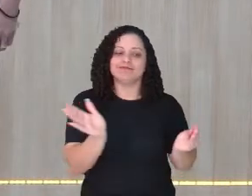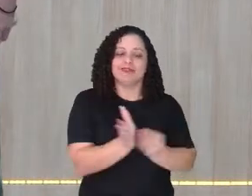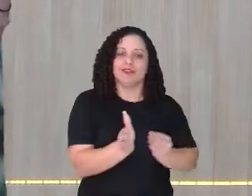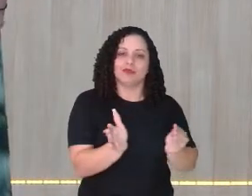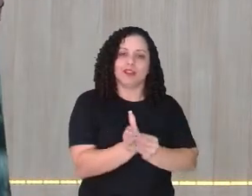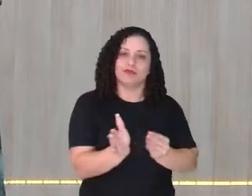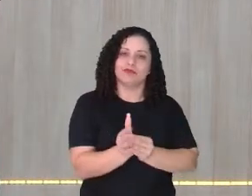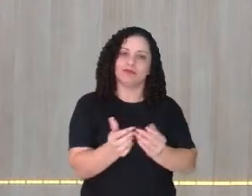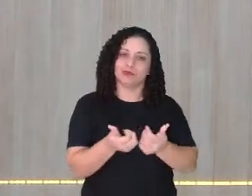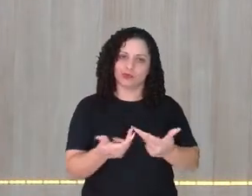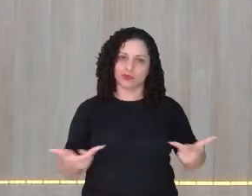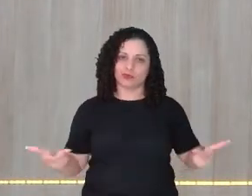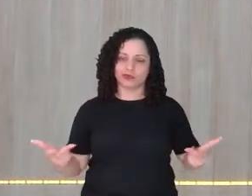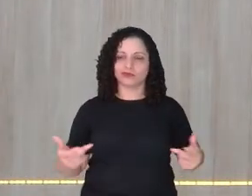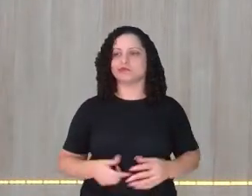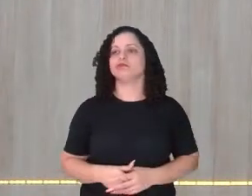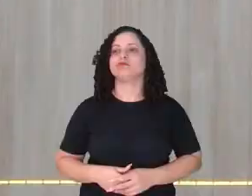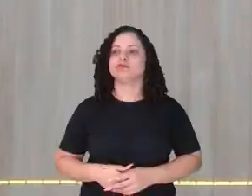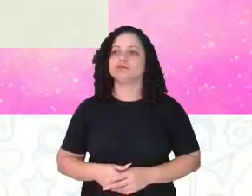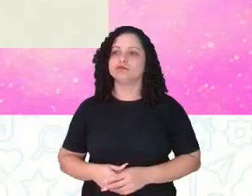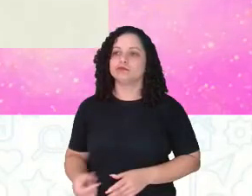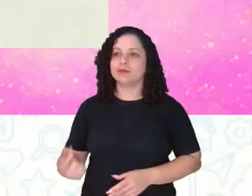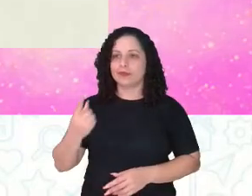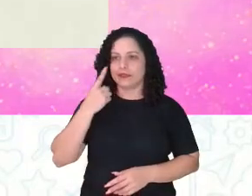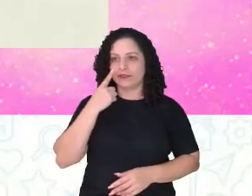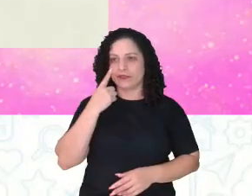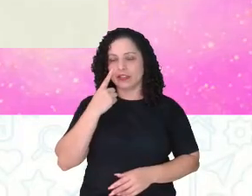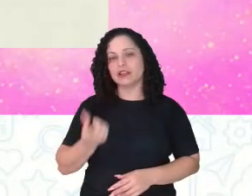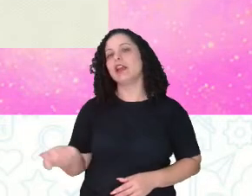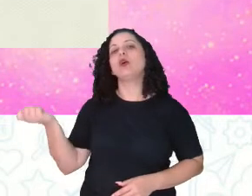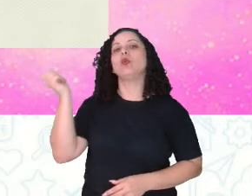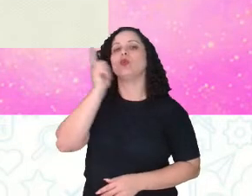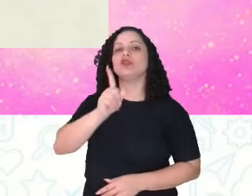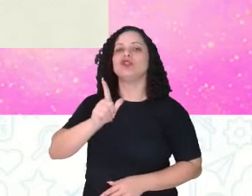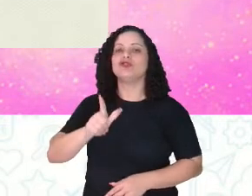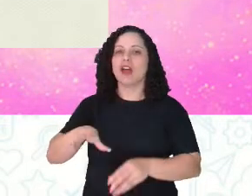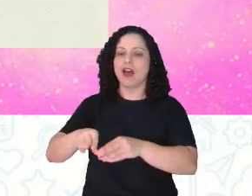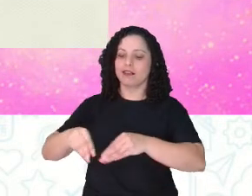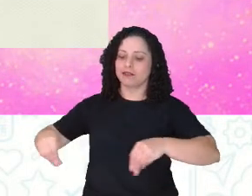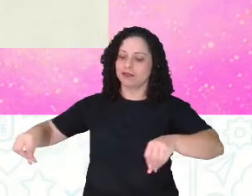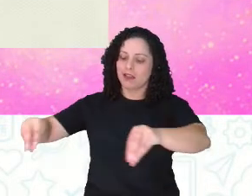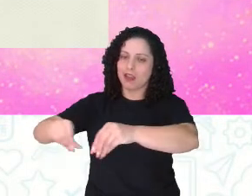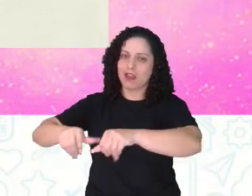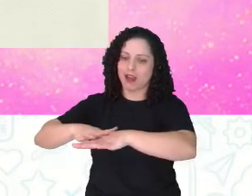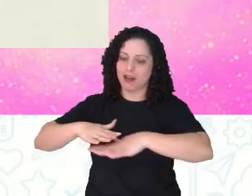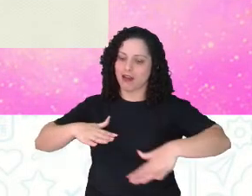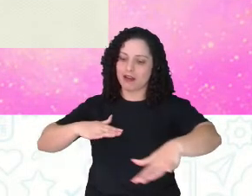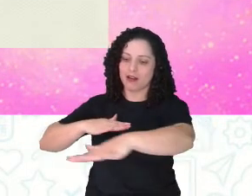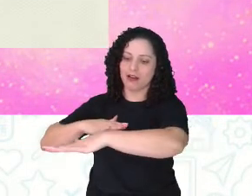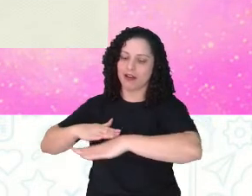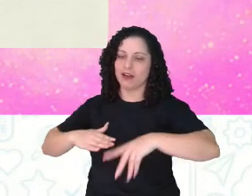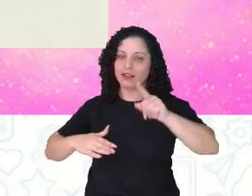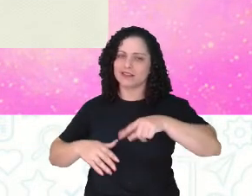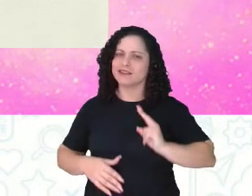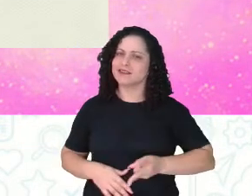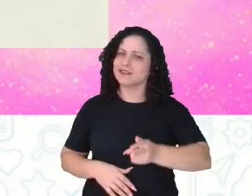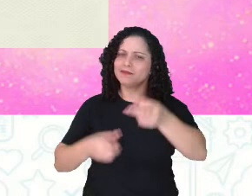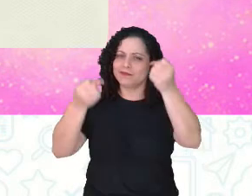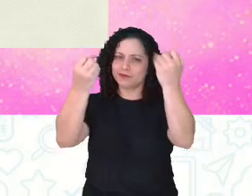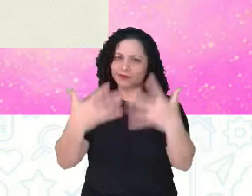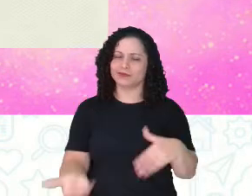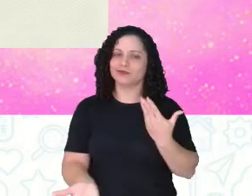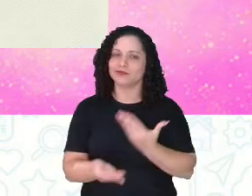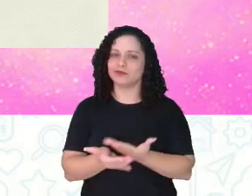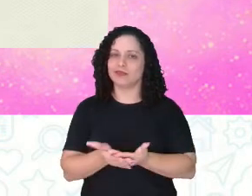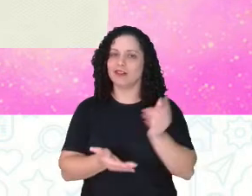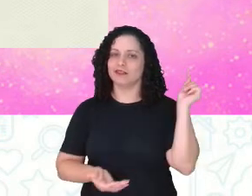desequilibrada, ok? Então, veja, a posse da terra é tema recorrente, né? A gente sempre fala isso aqui. Então,